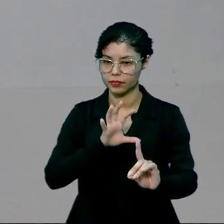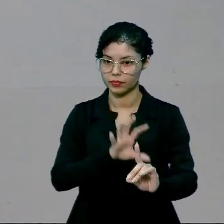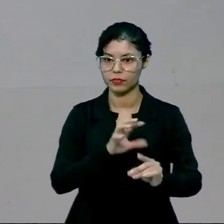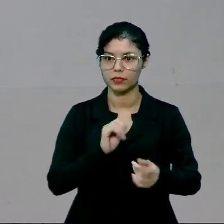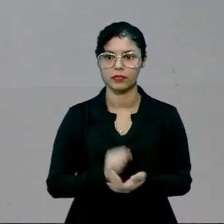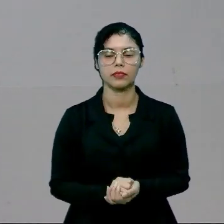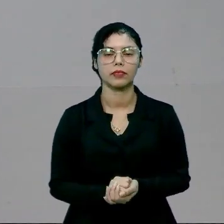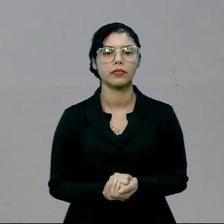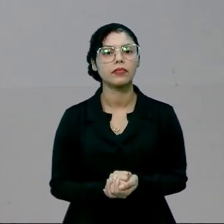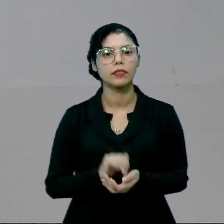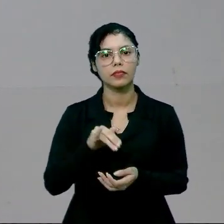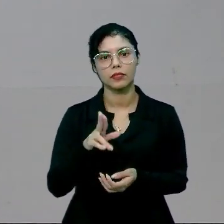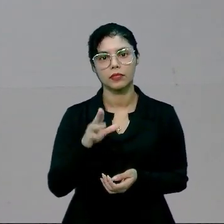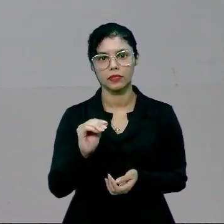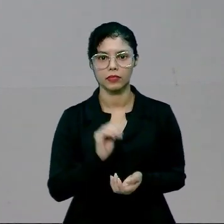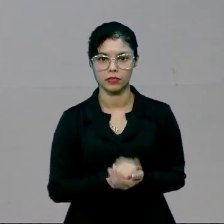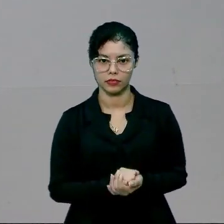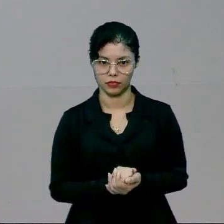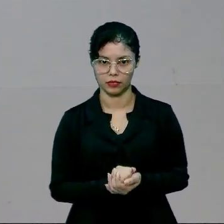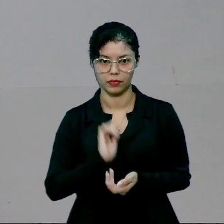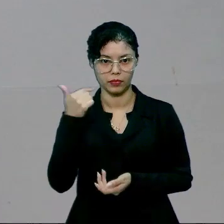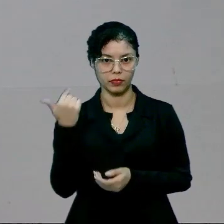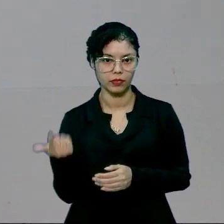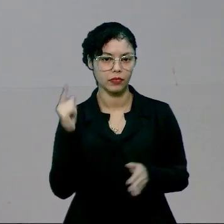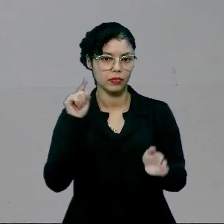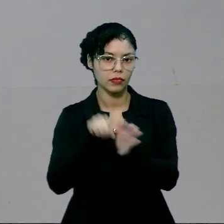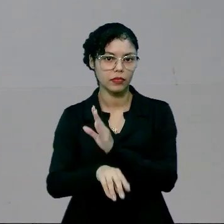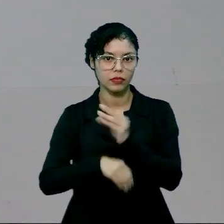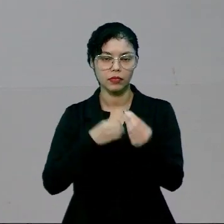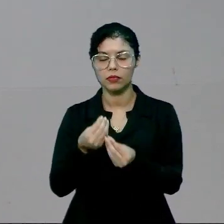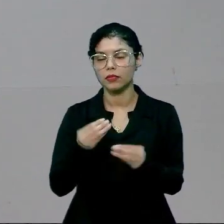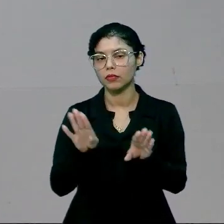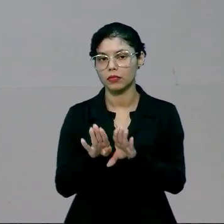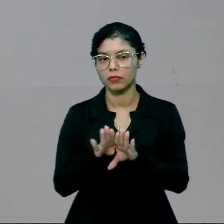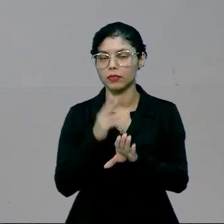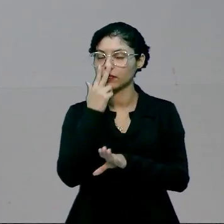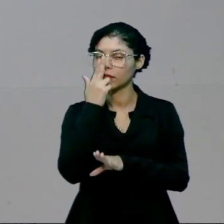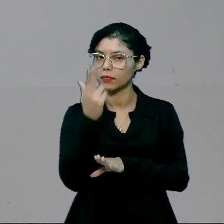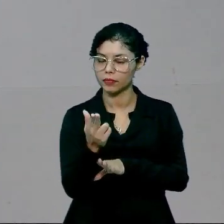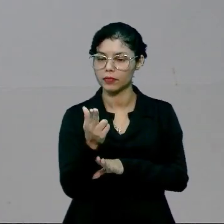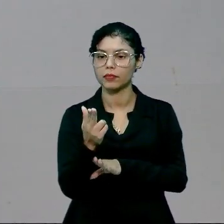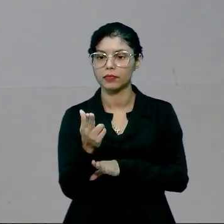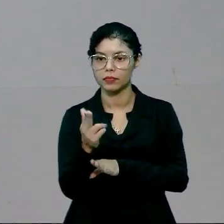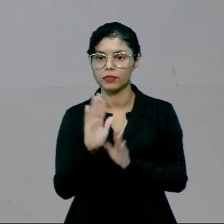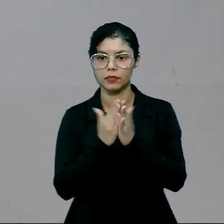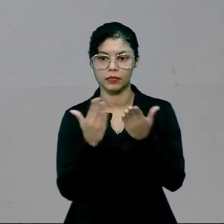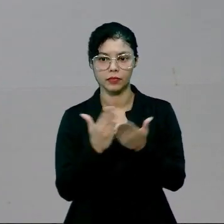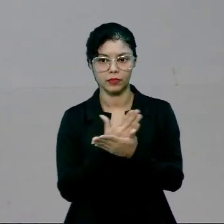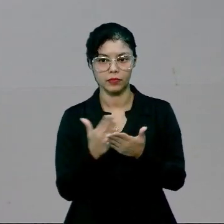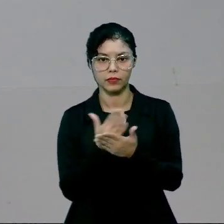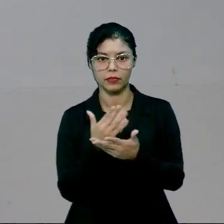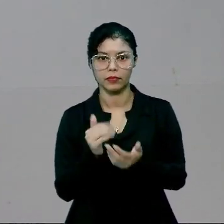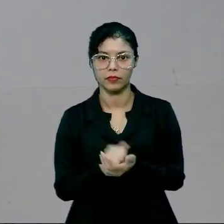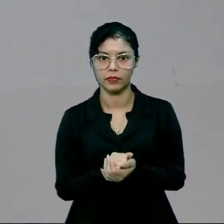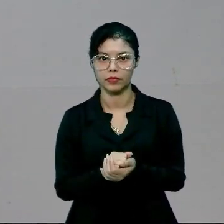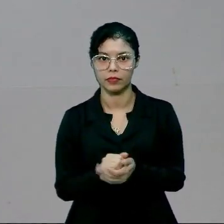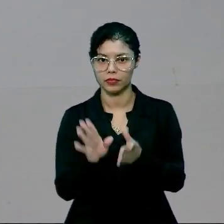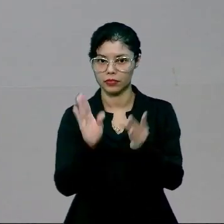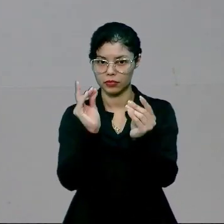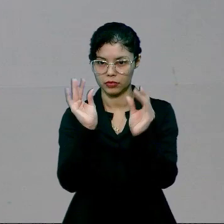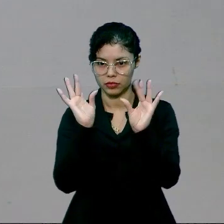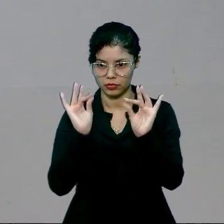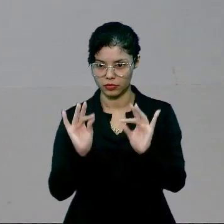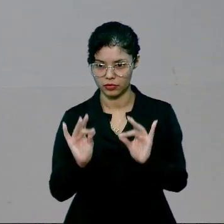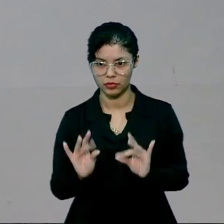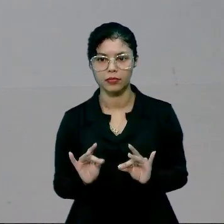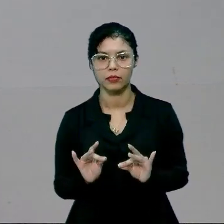influenciado pelo meio, tá, pessoal? Uma outra questão comum e que vai aparecer de uma forma muito